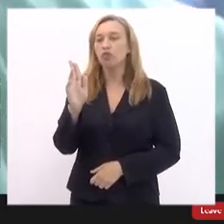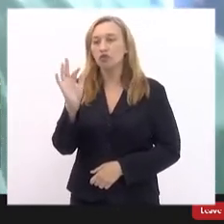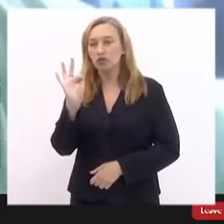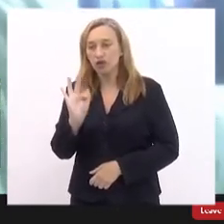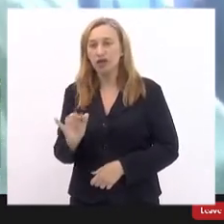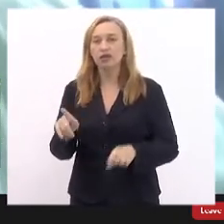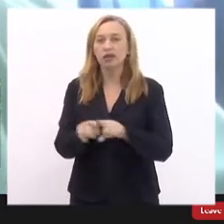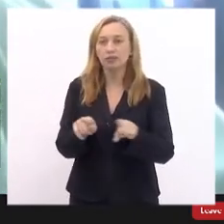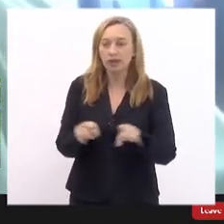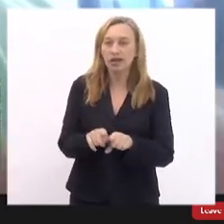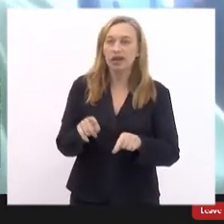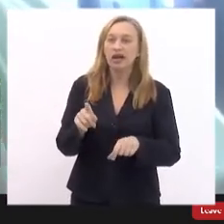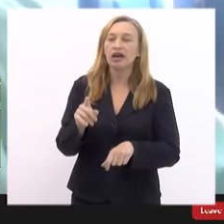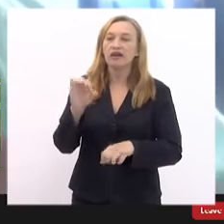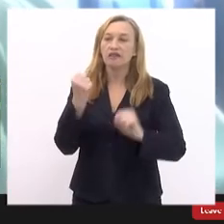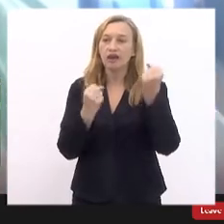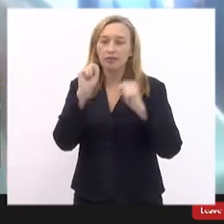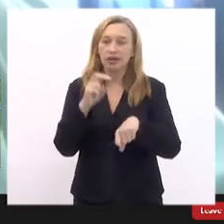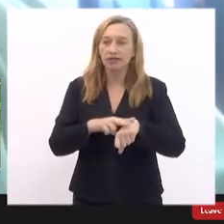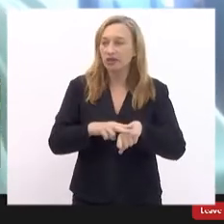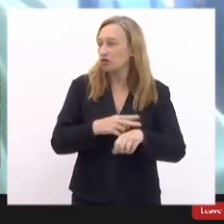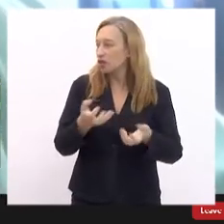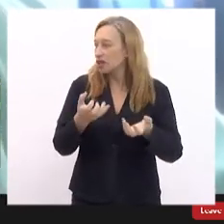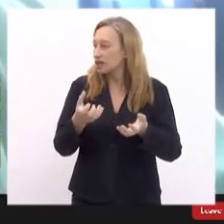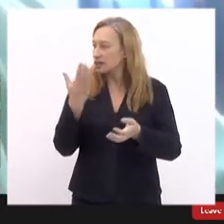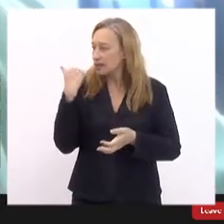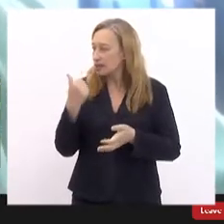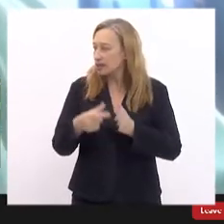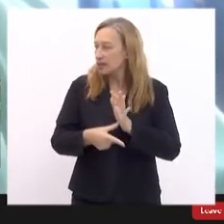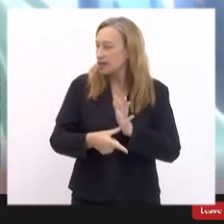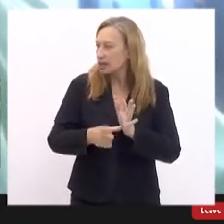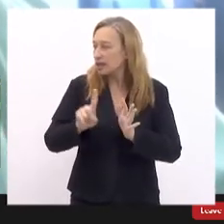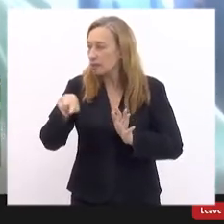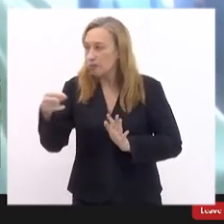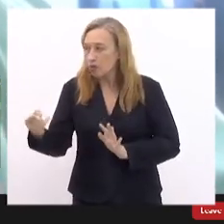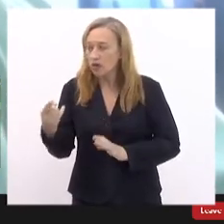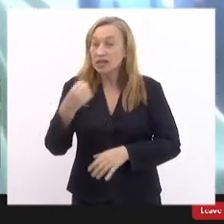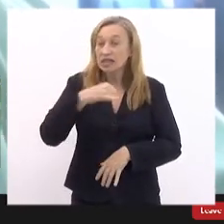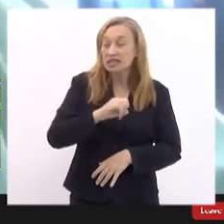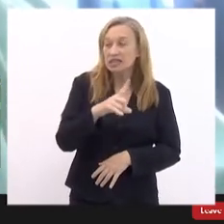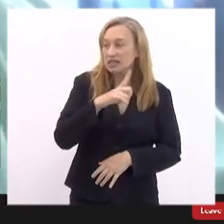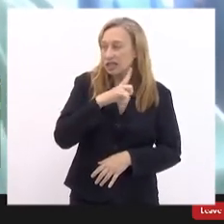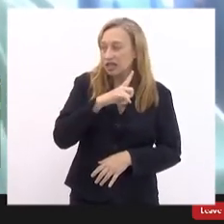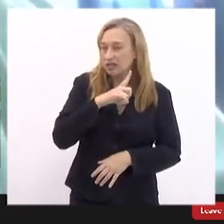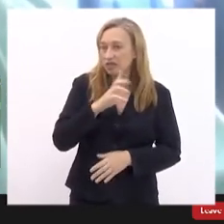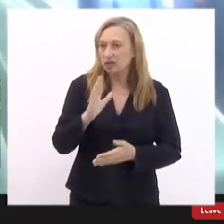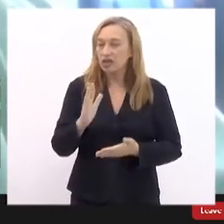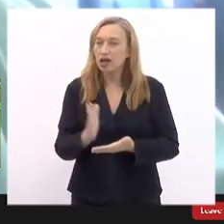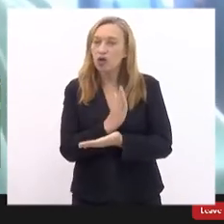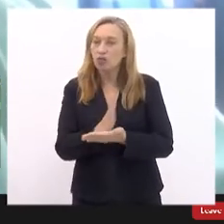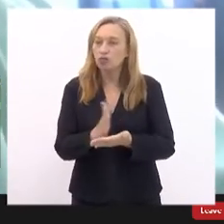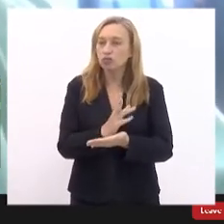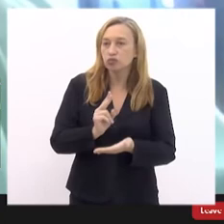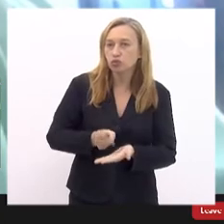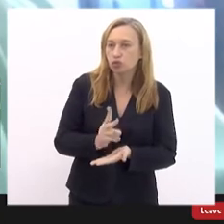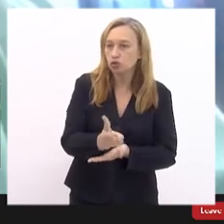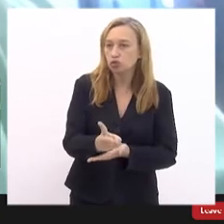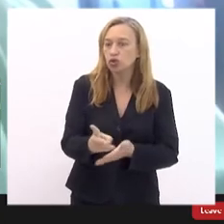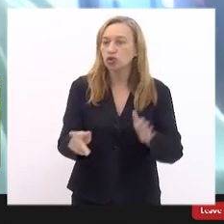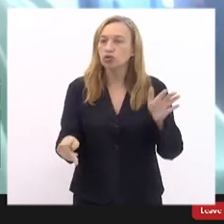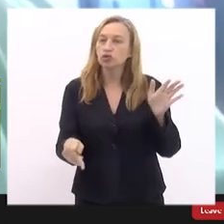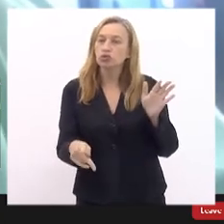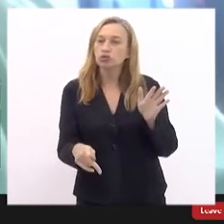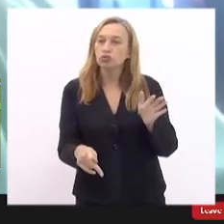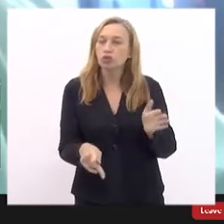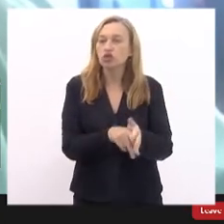de computadores. Eu queria saber depois, mas isso nessa reunião que você propôs, se houve alguma continuidade. Né, esses projetos